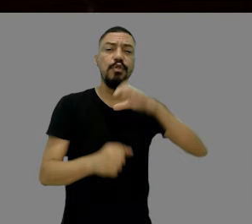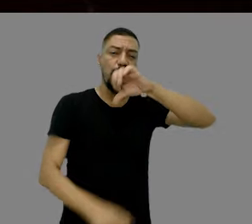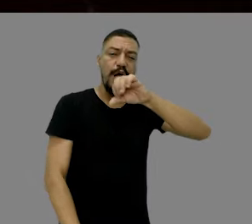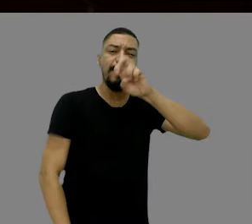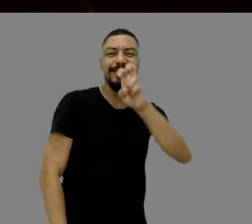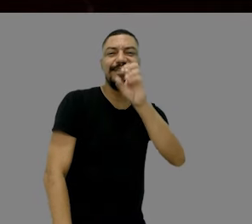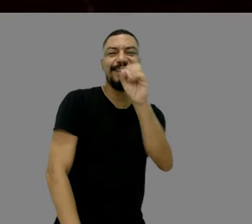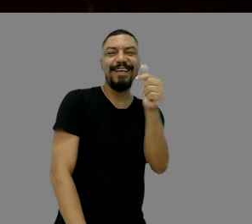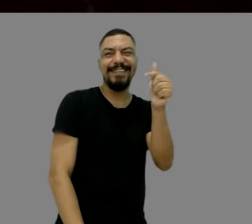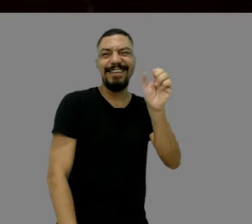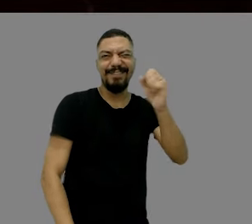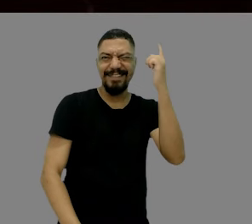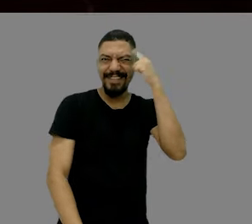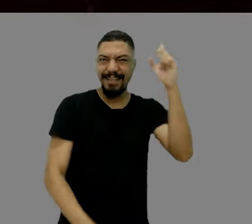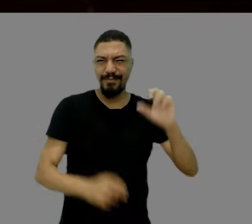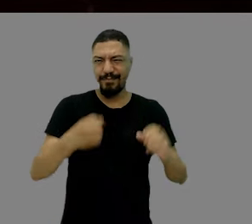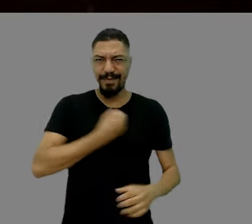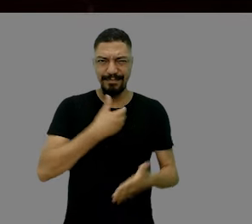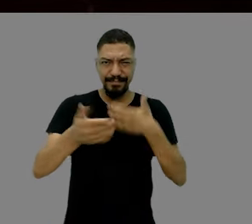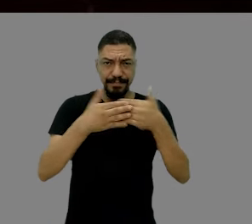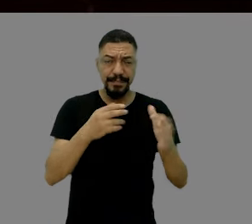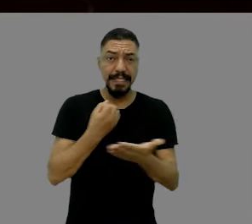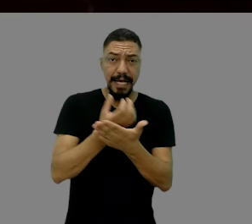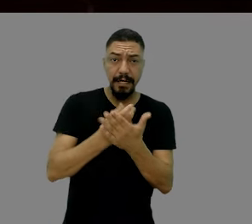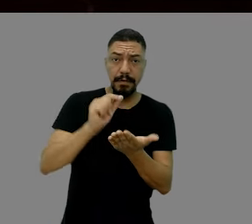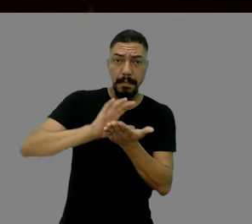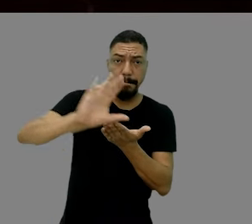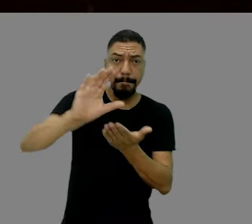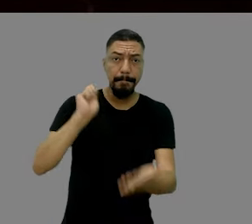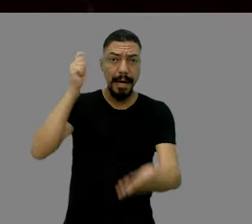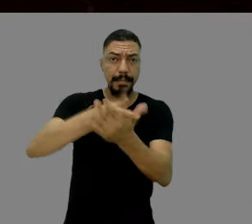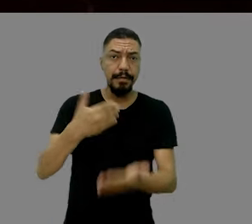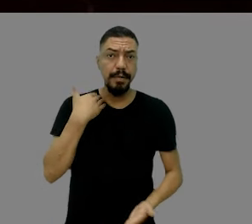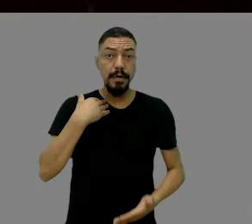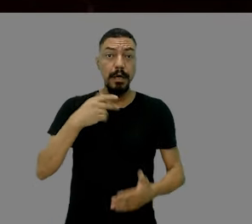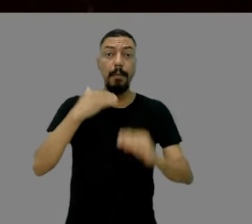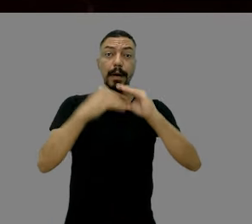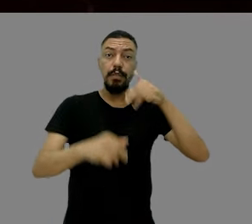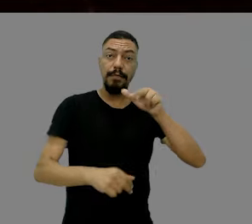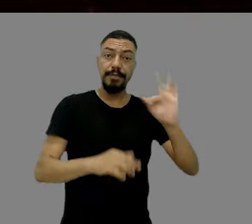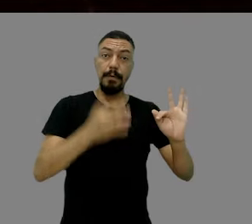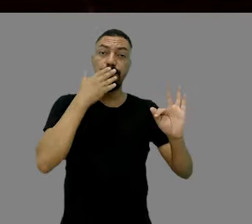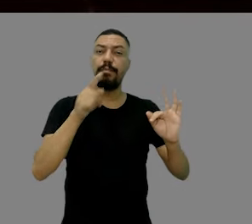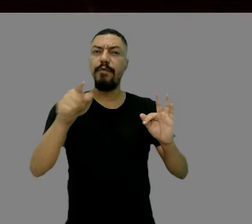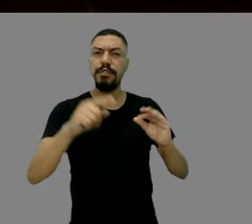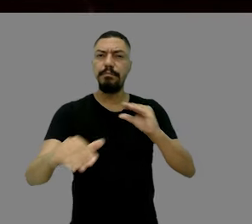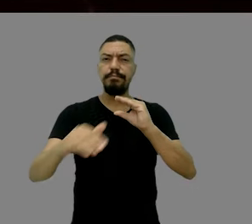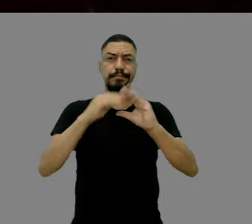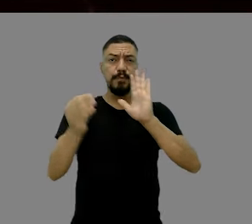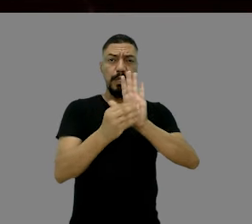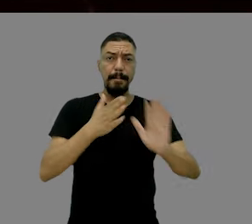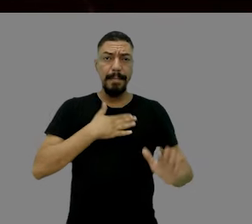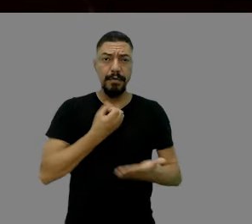95078. Estou chutando o número. Dados para pagamento. Eu emito a nota para mim mesma como se eu estivesse pedindo para você. Coloco os meus dados